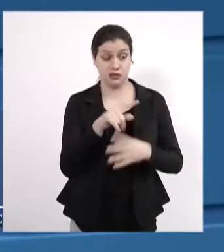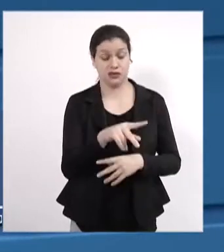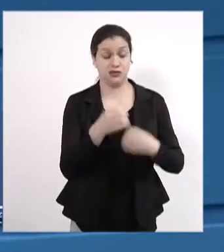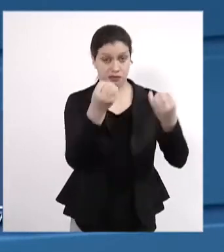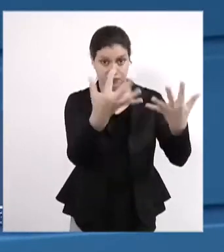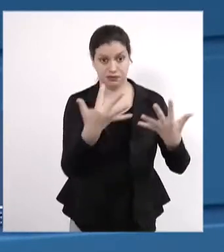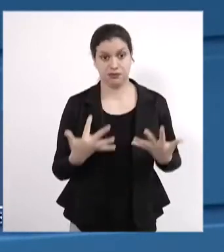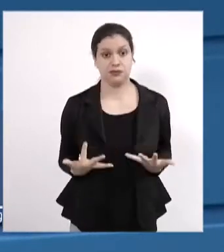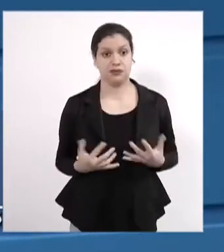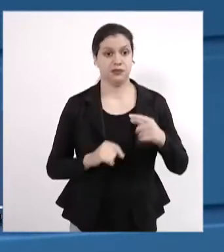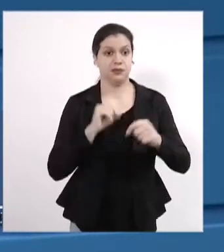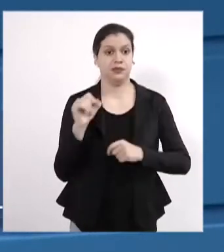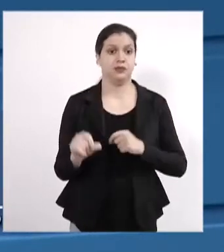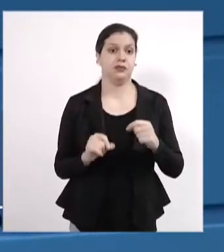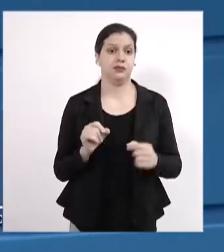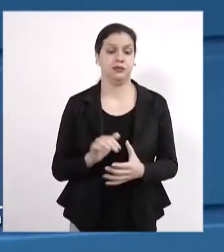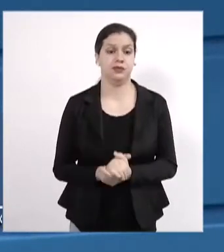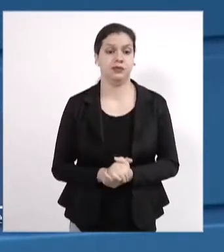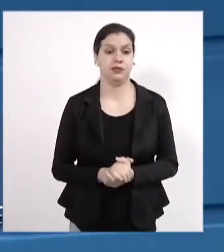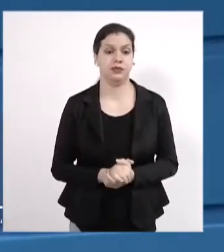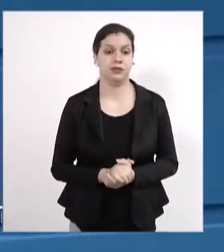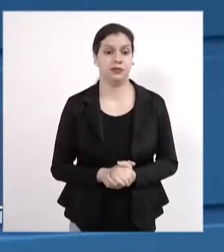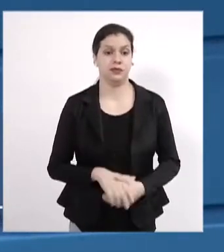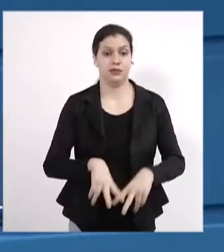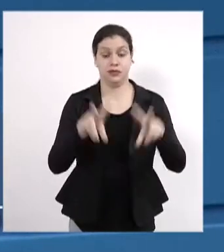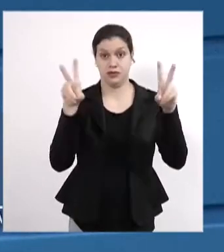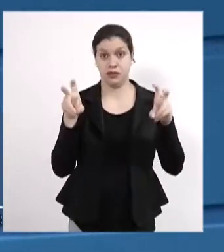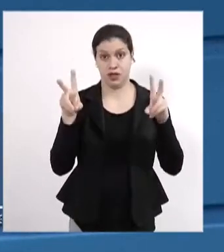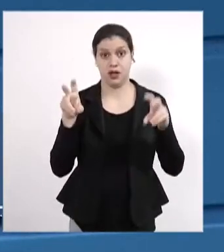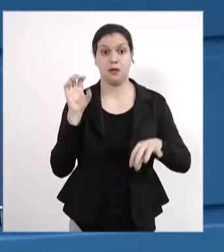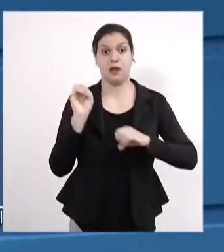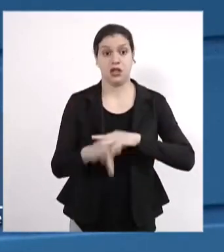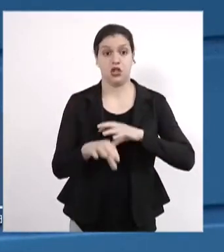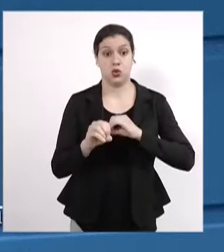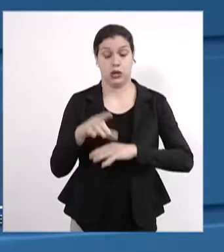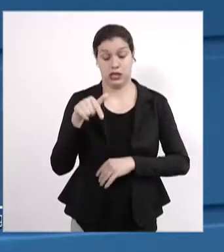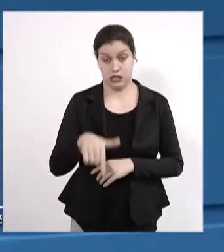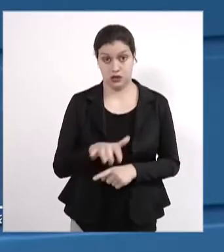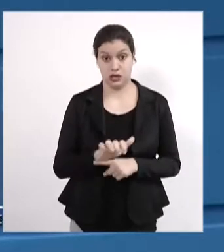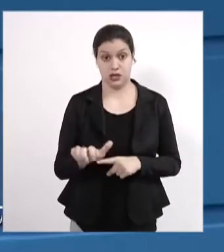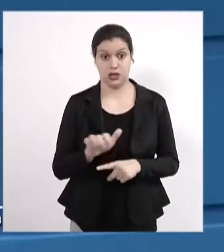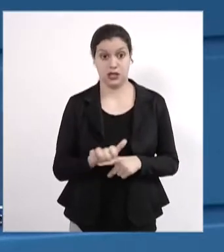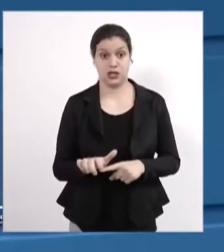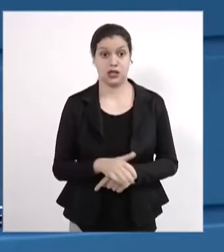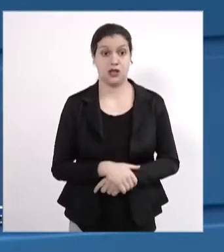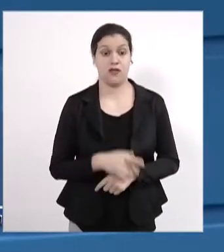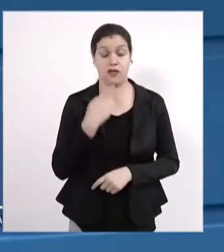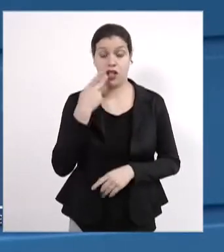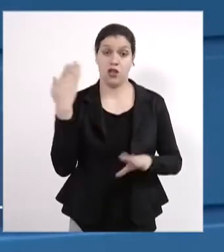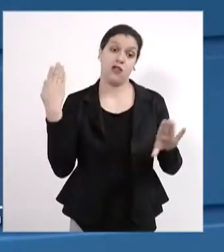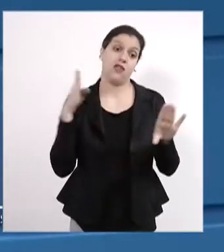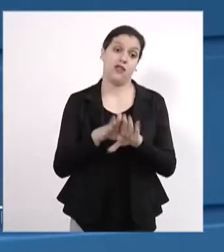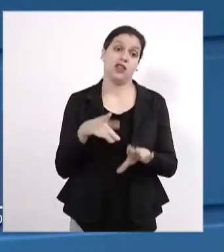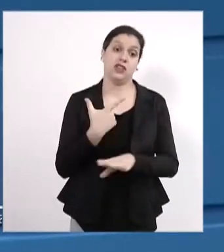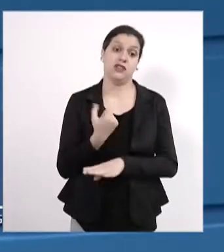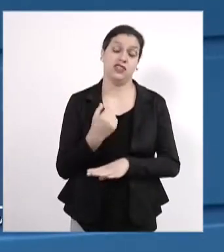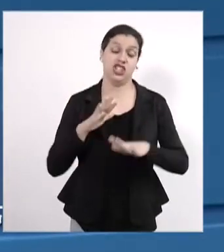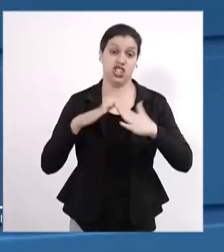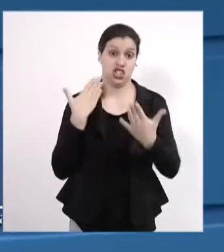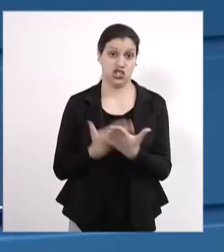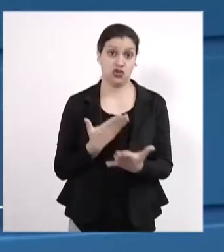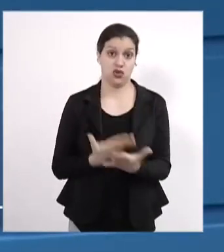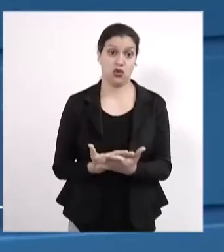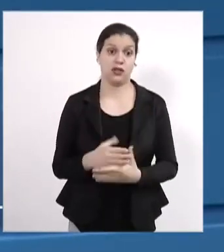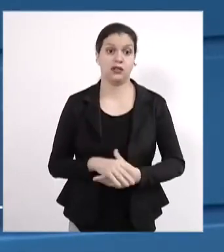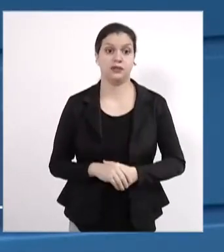fala, agora o senhor entrou no tema da educação aqui no Estado. Disse do fechamento de 20